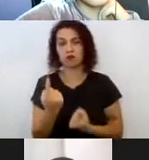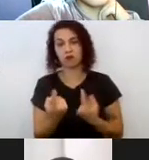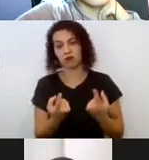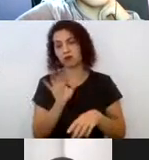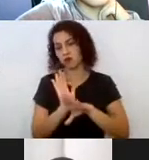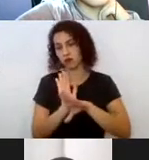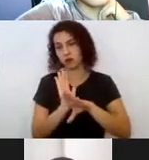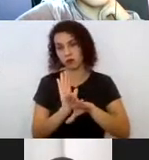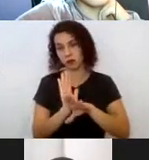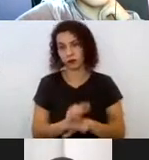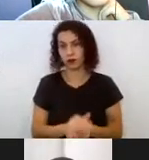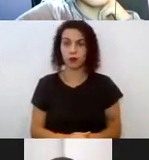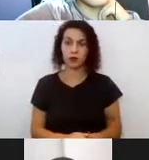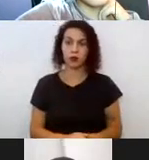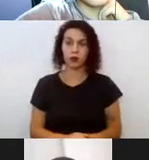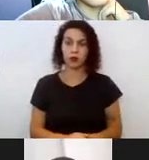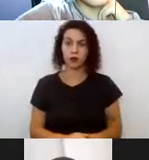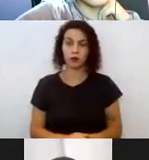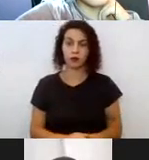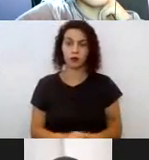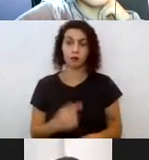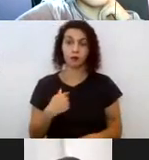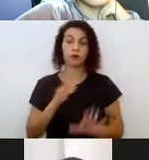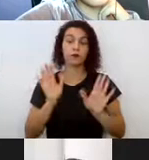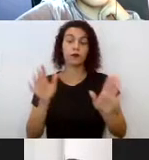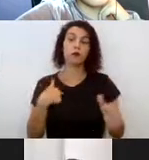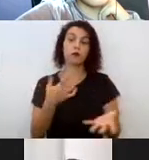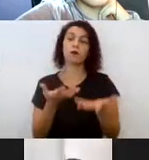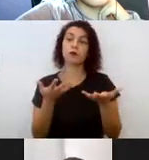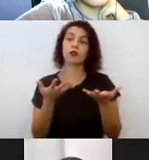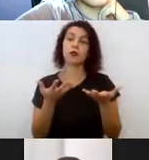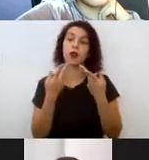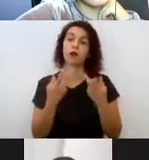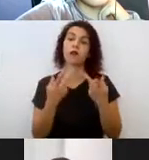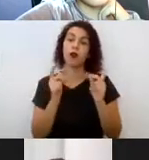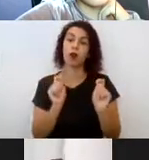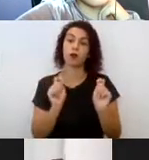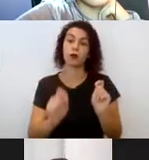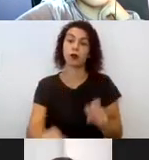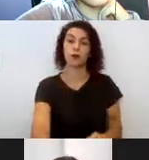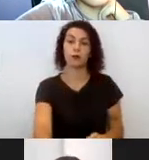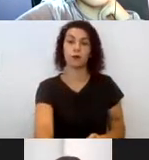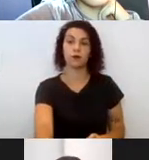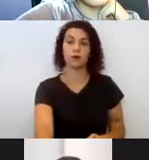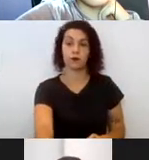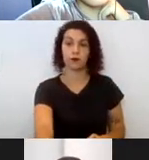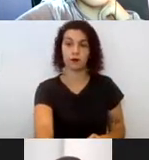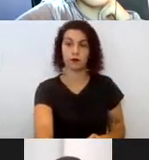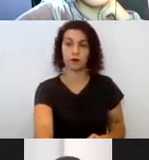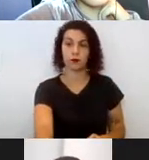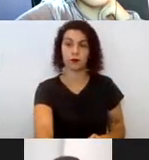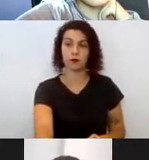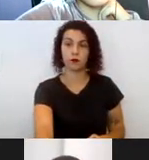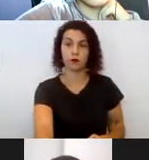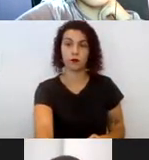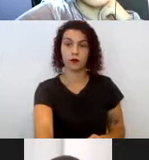cinema e eu não vou falar disso eu quero falar agora Ou pelo menos não vou continuar do espaço aqui no